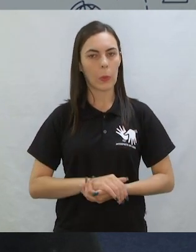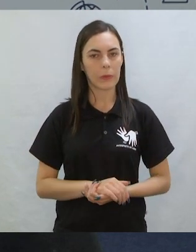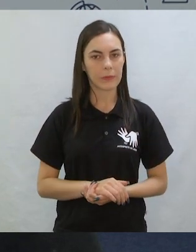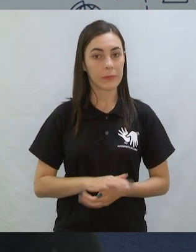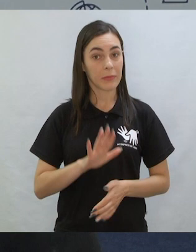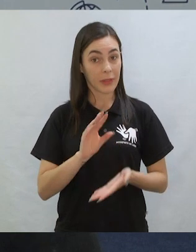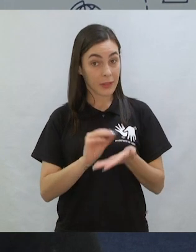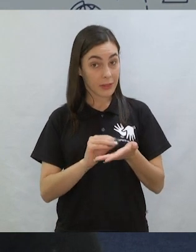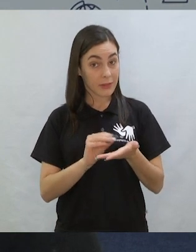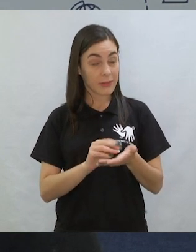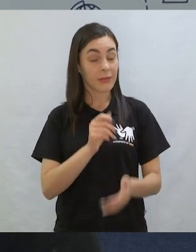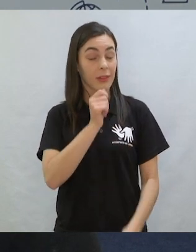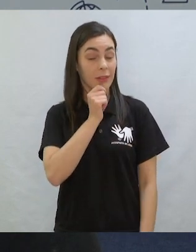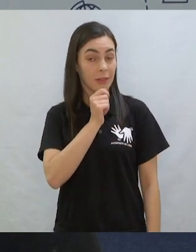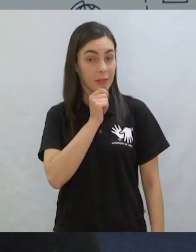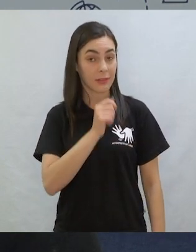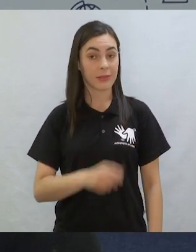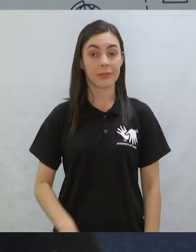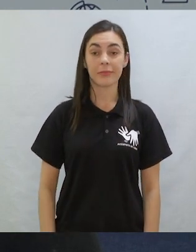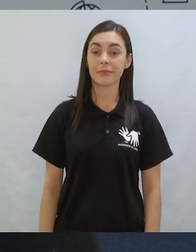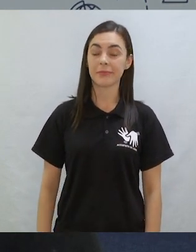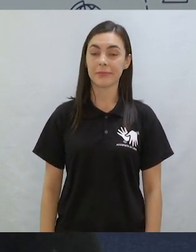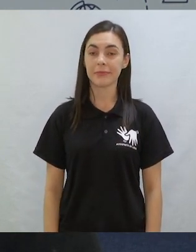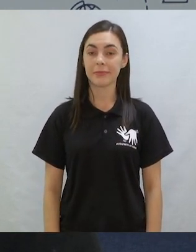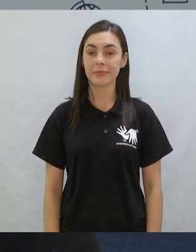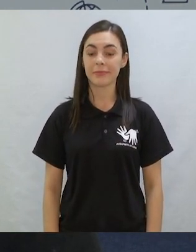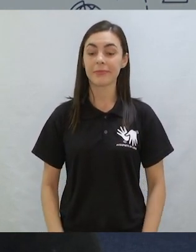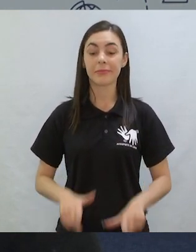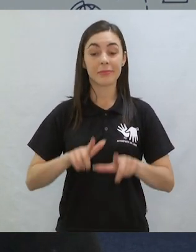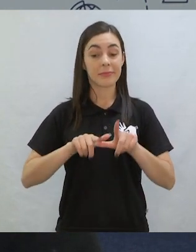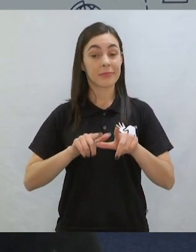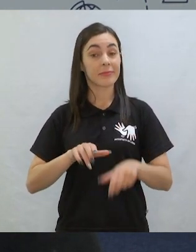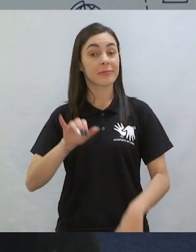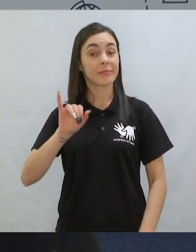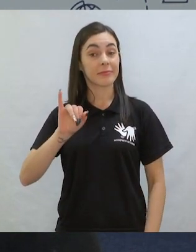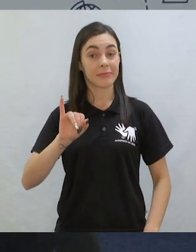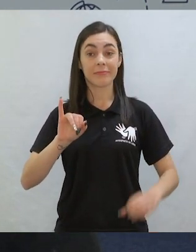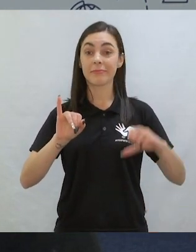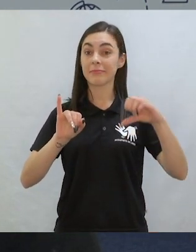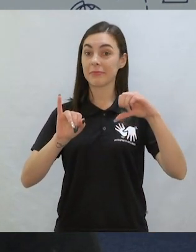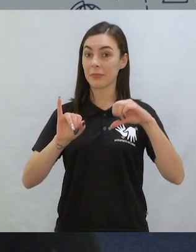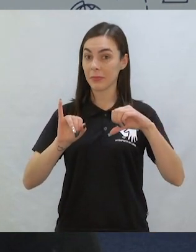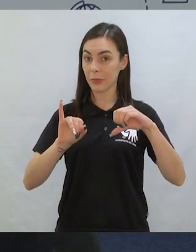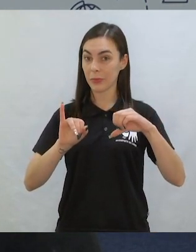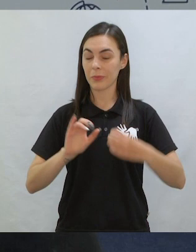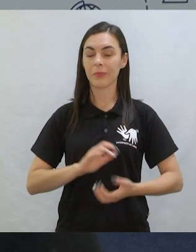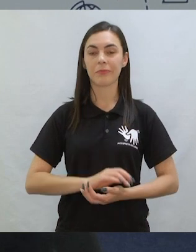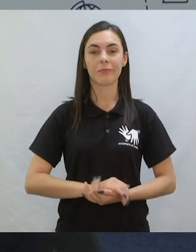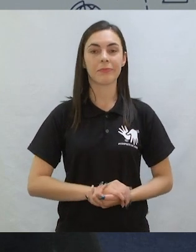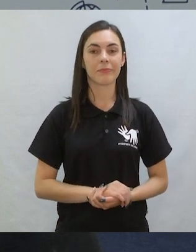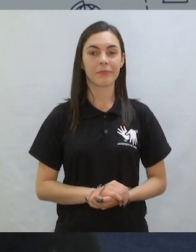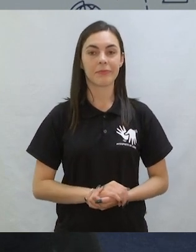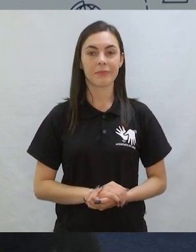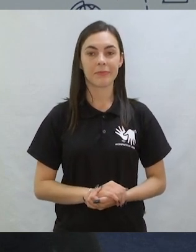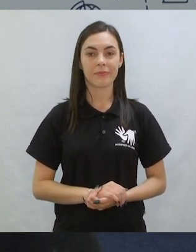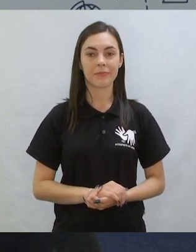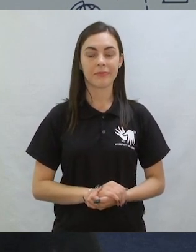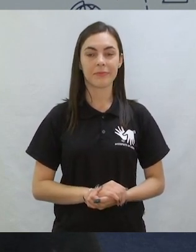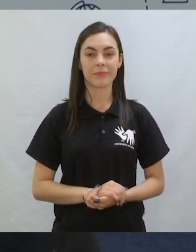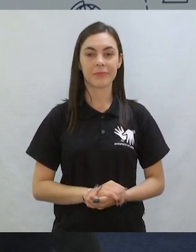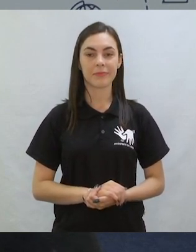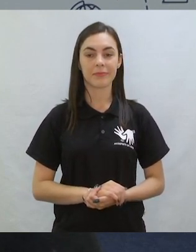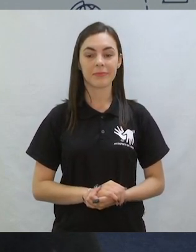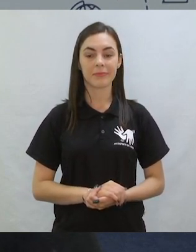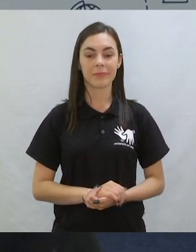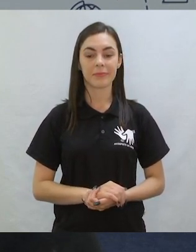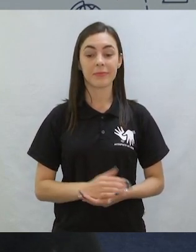palavra. Mas ainda falta completar. Então, olhem aqui a próxima. Número 9 é essa